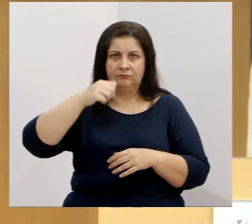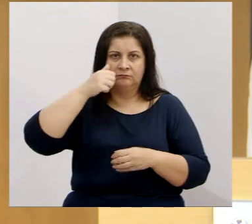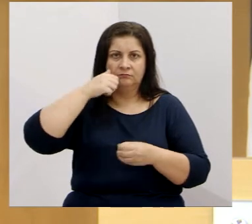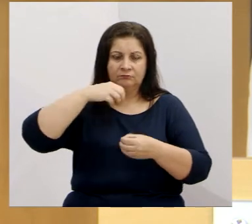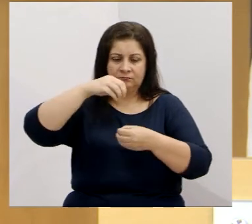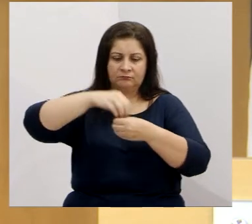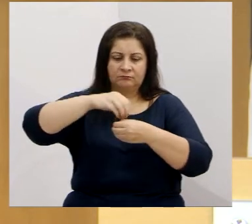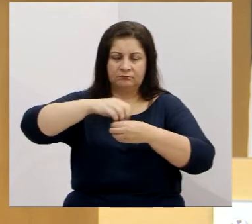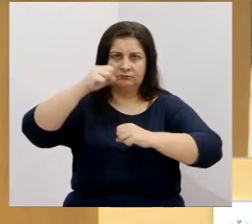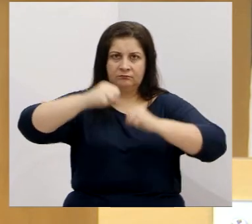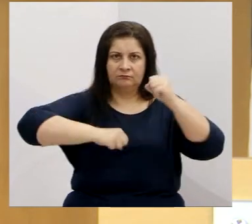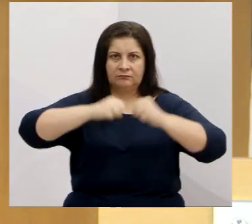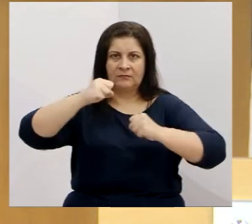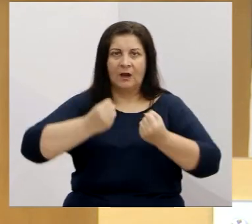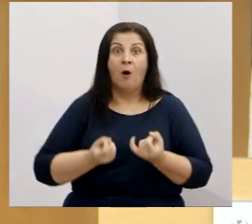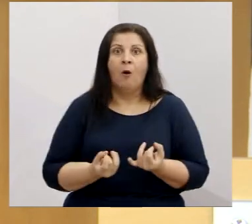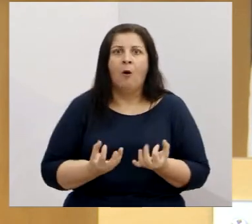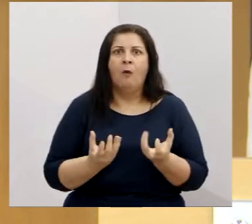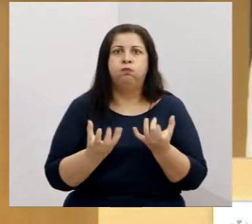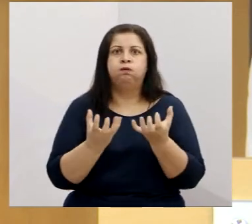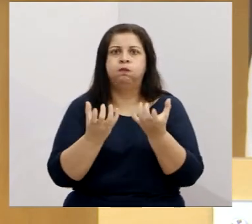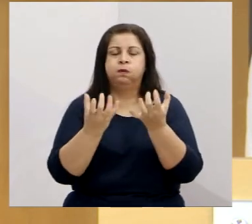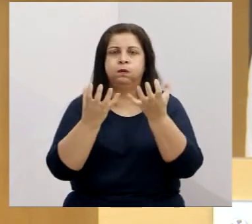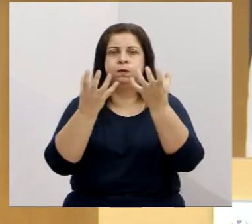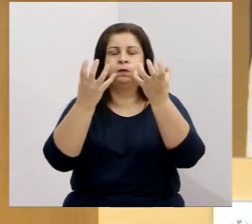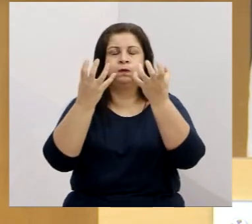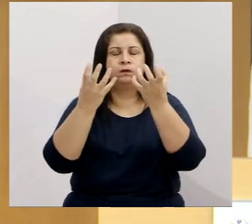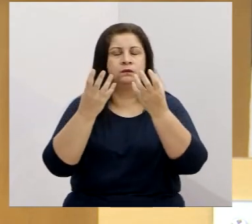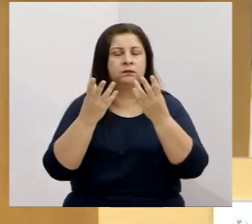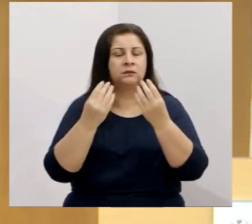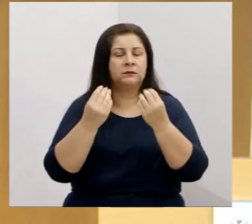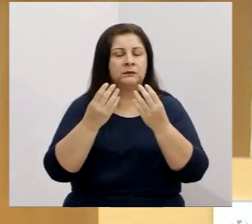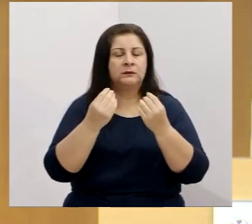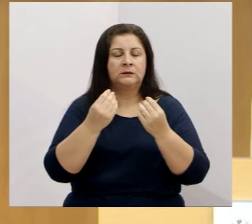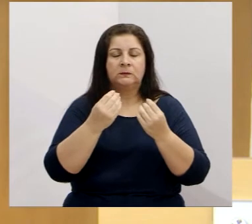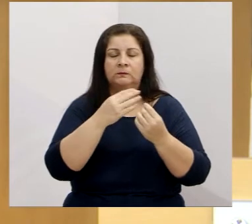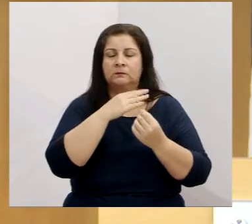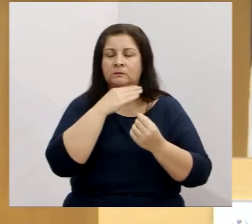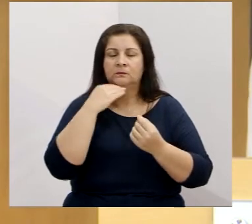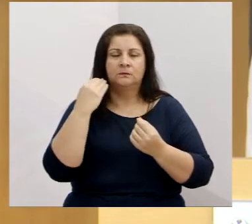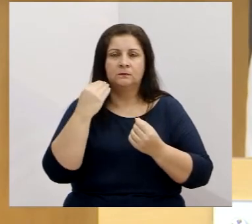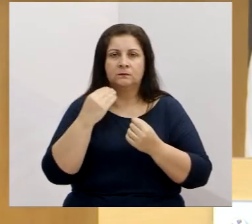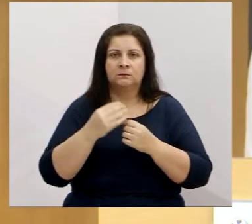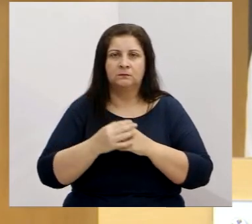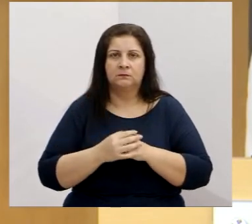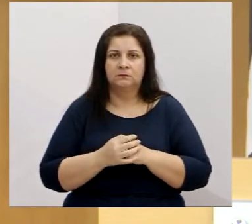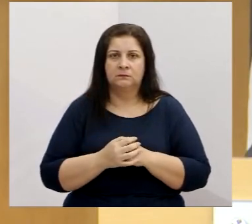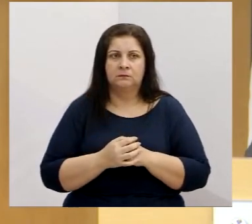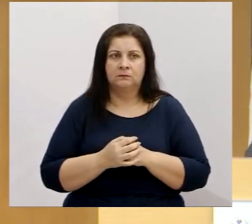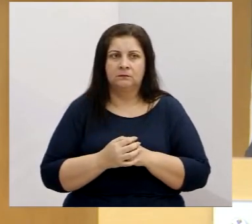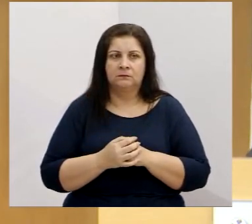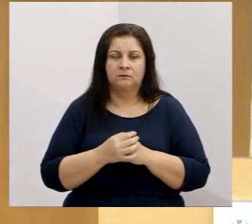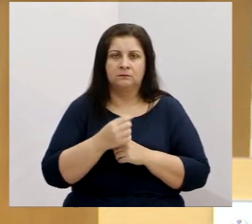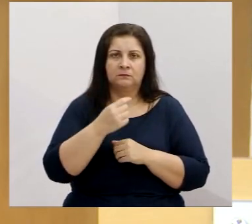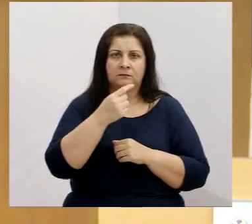fábrica fábrica pegou fogo o e várias pessoas morreram e 29